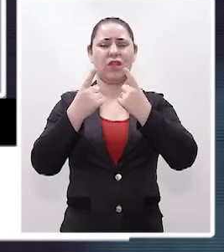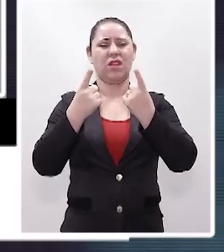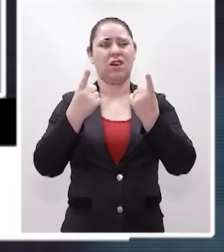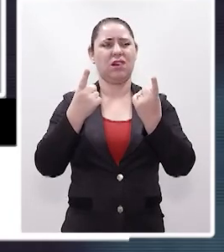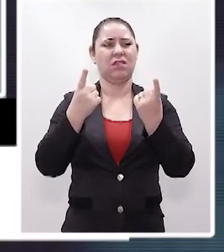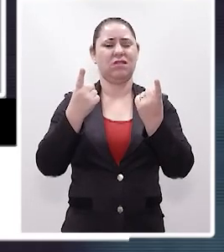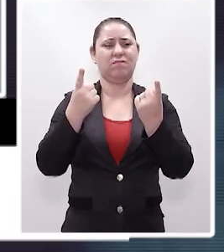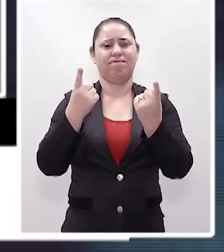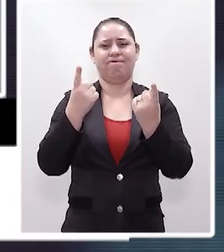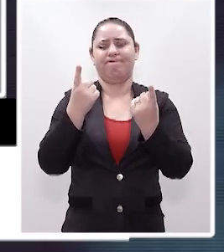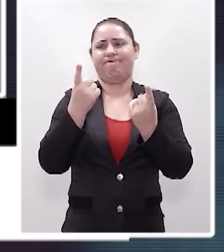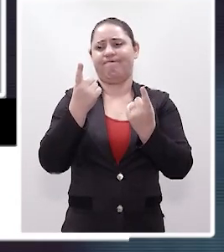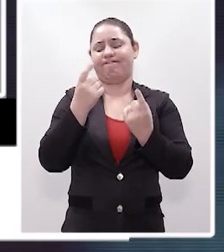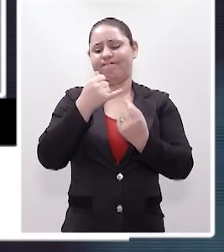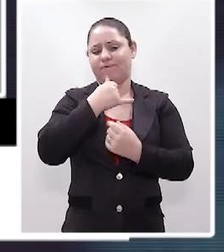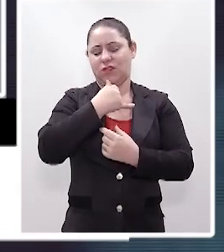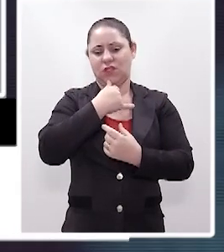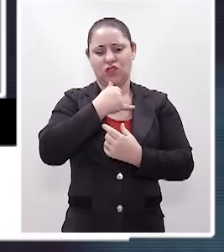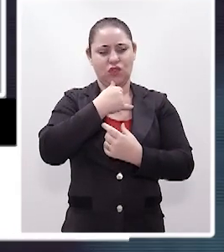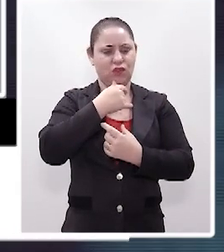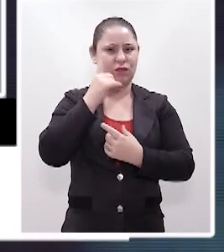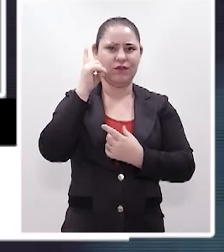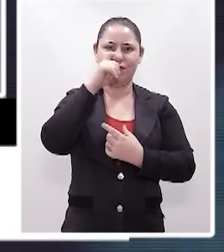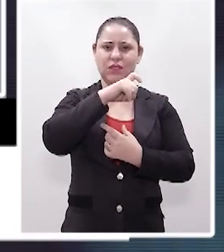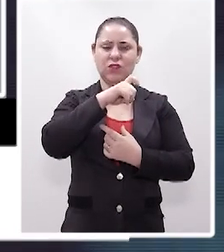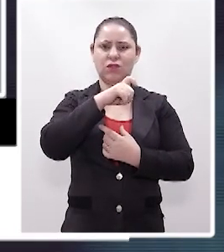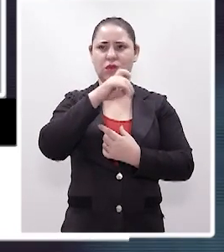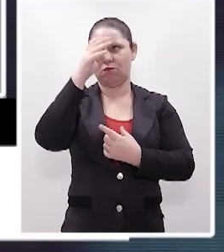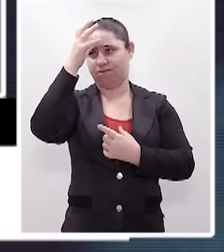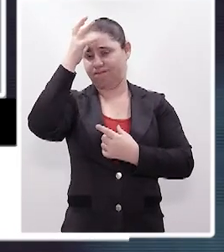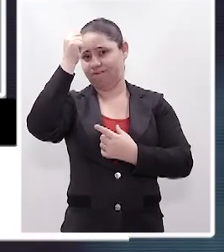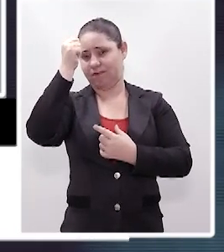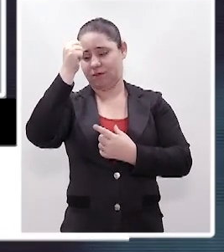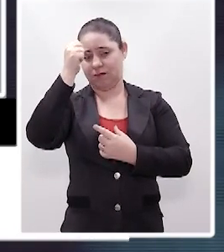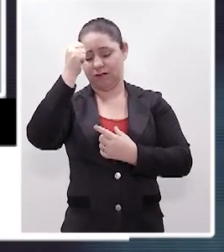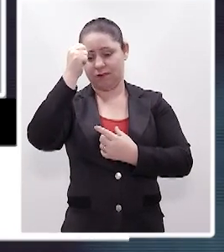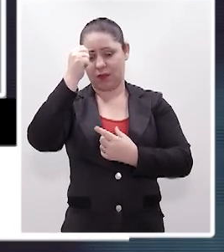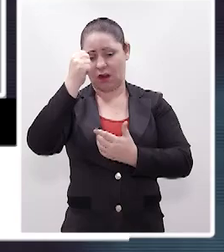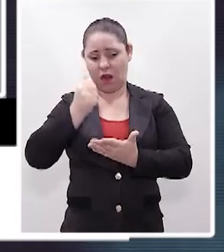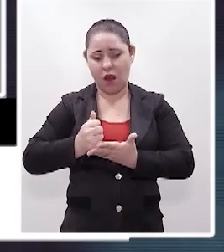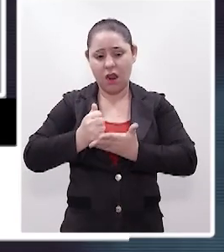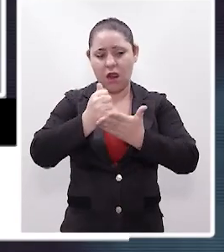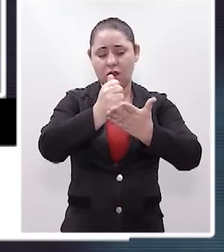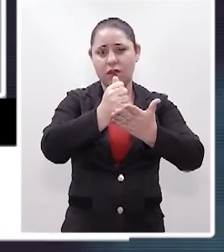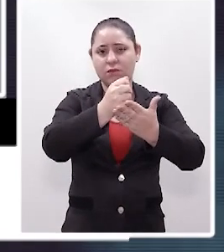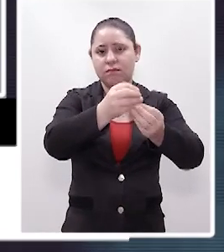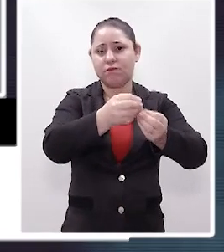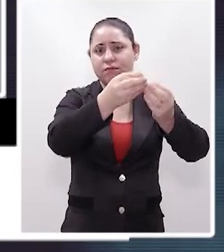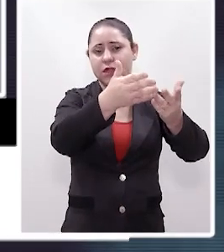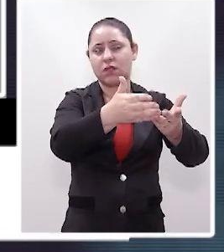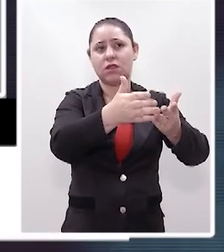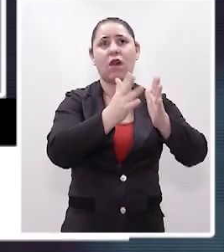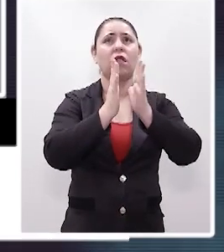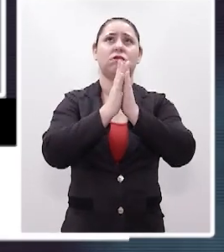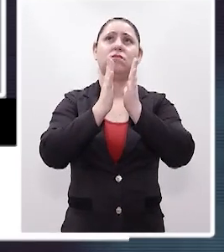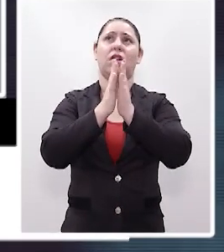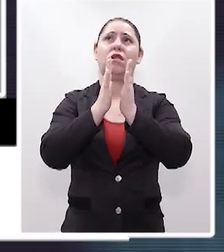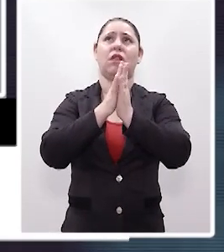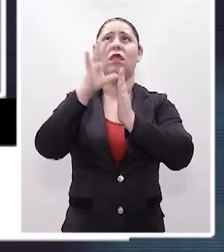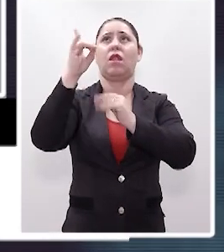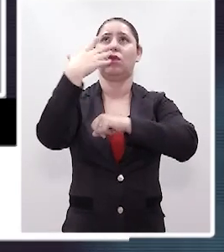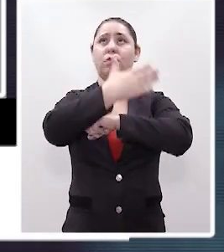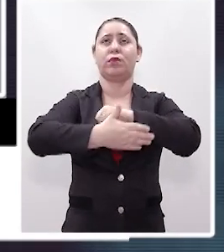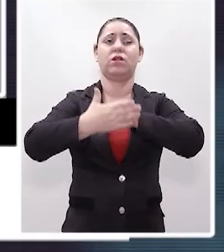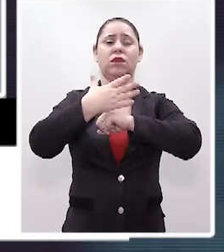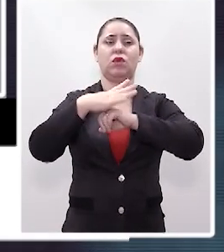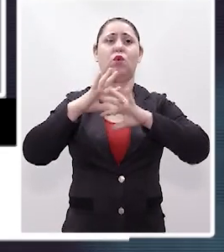cruel da gente, é uma decisão cruel que a gente tem que tomar, de levar, de entregar o seu filho e rezar para